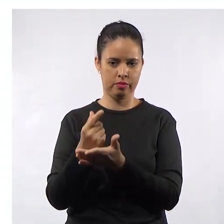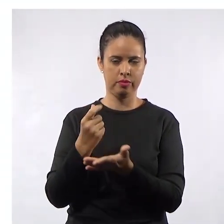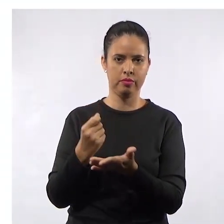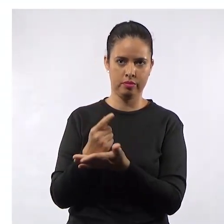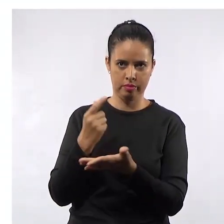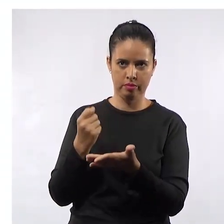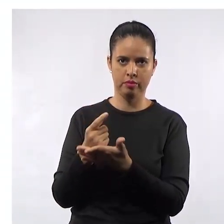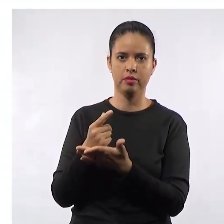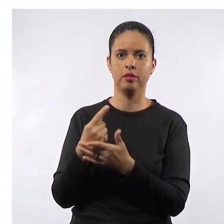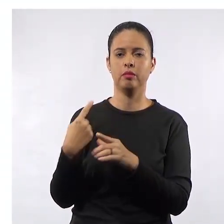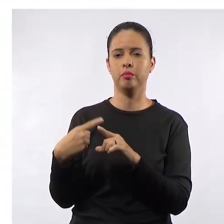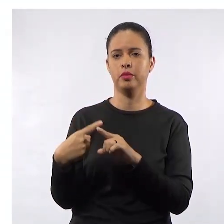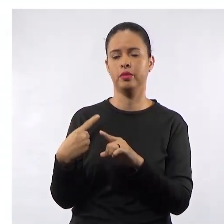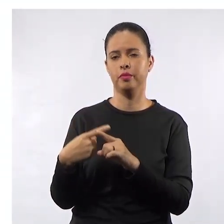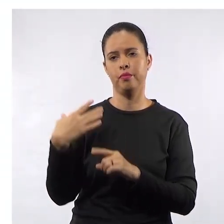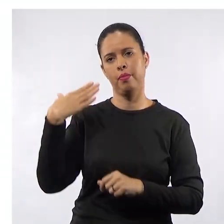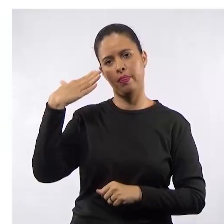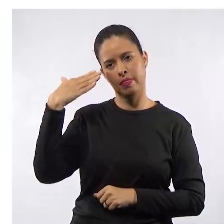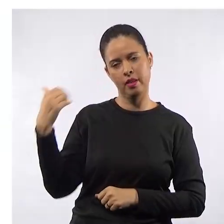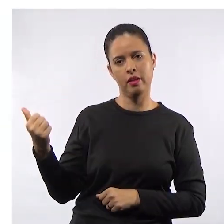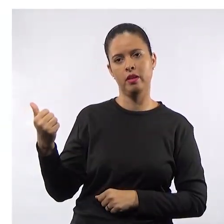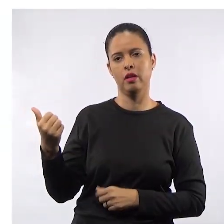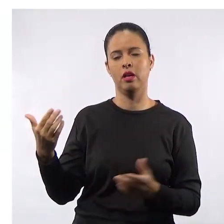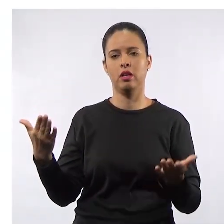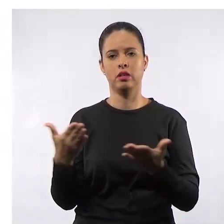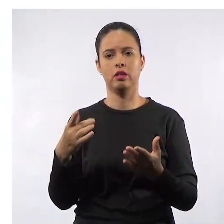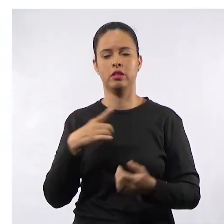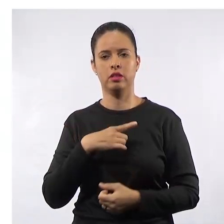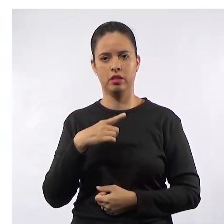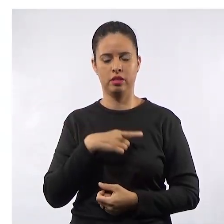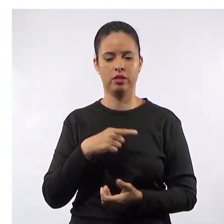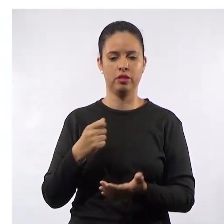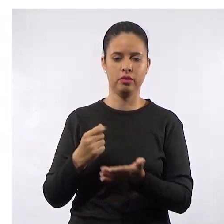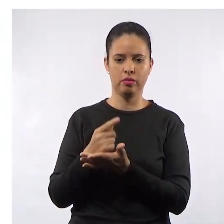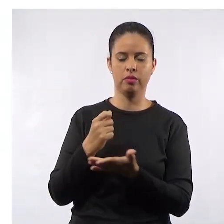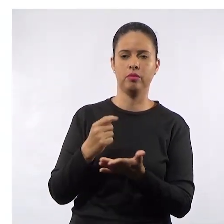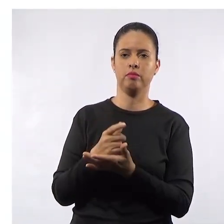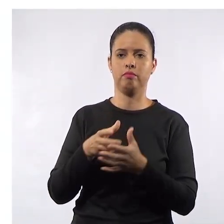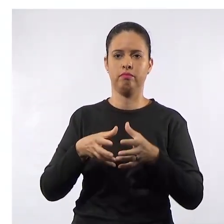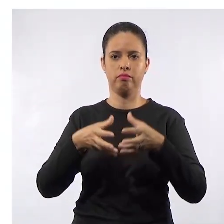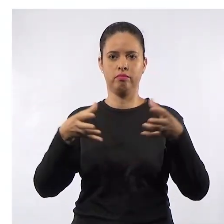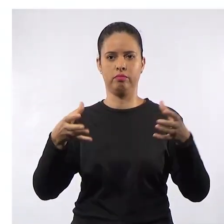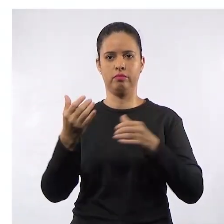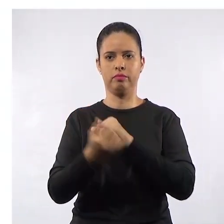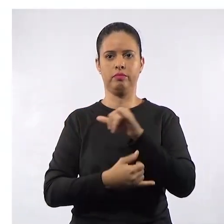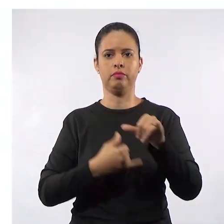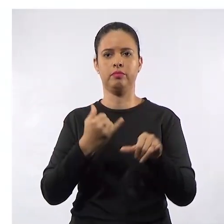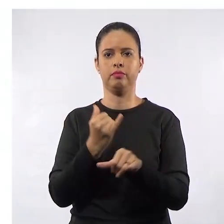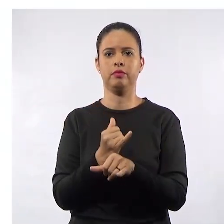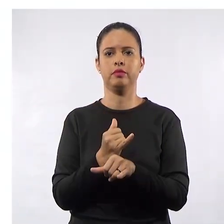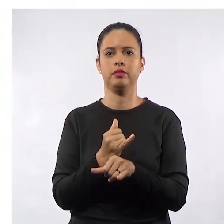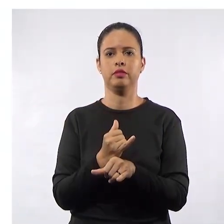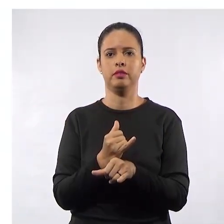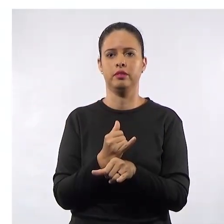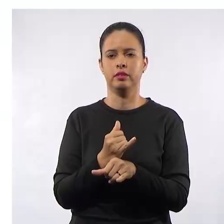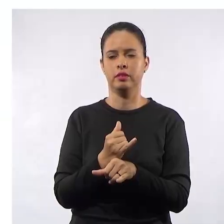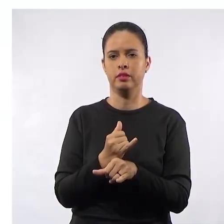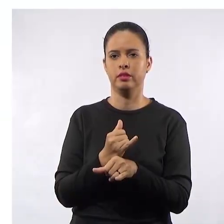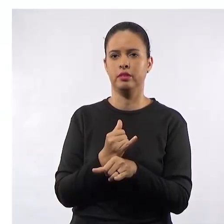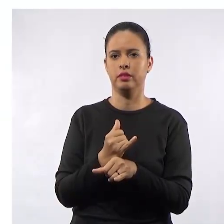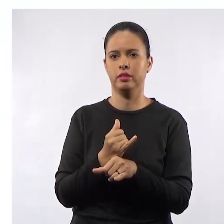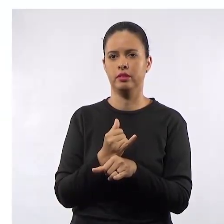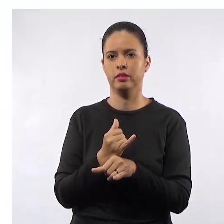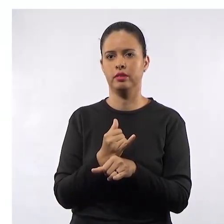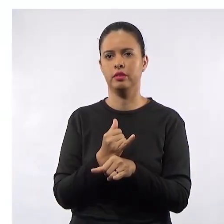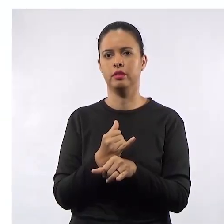consumo em massa. Por quê? Porque a gente sabe que agora nós temos o consumo em massa, inclusive por meio da internet, não é